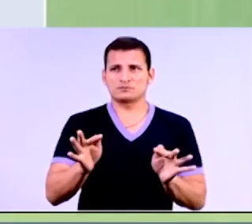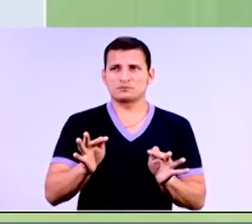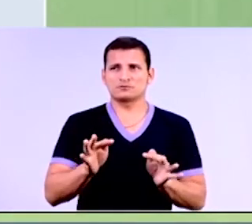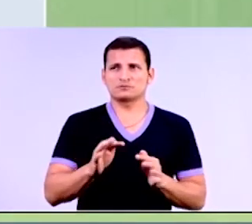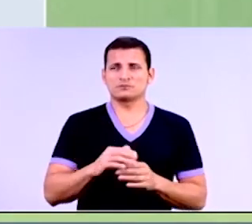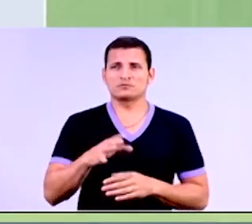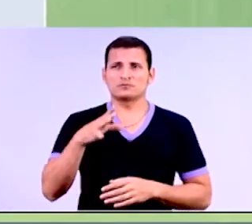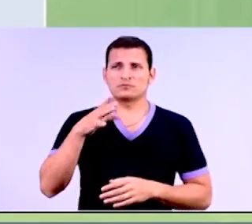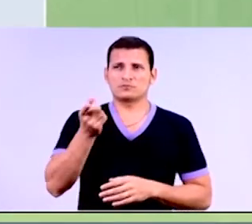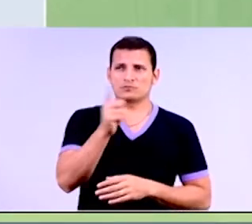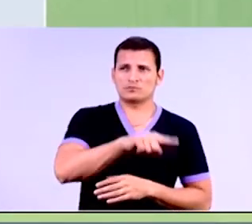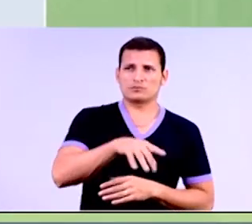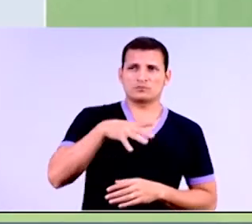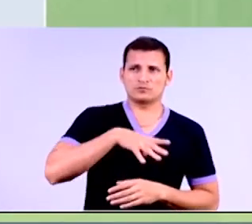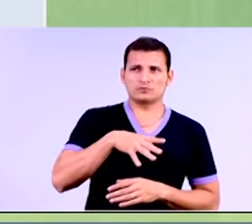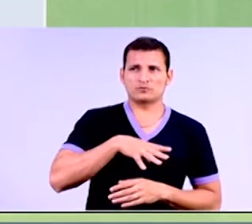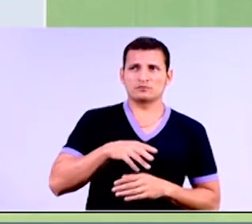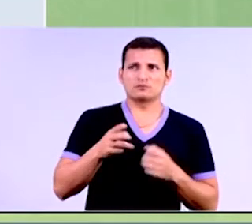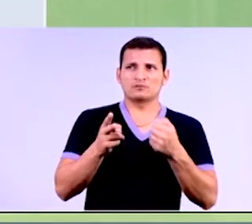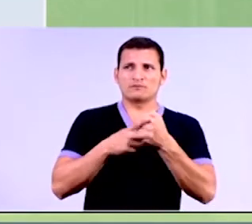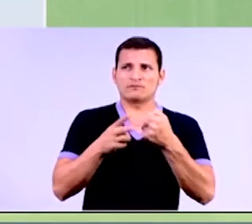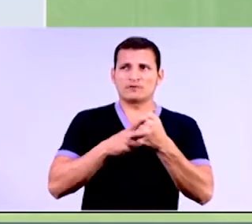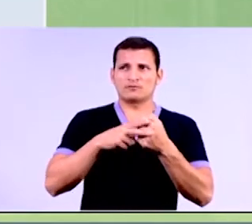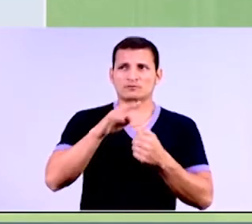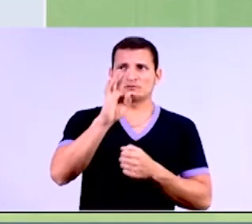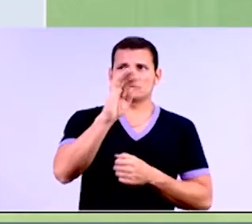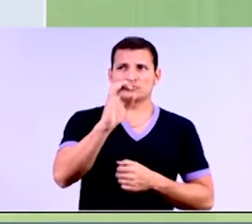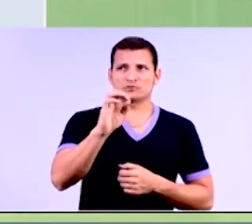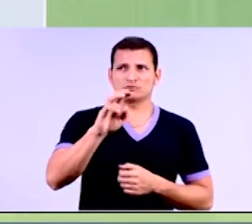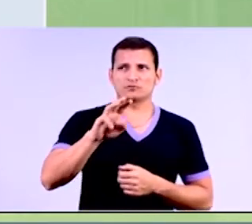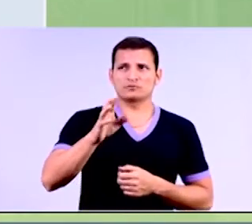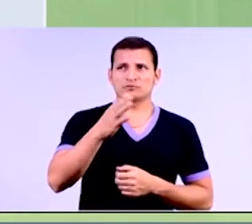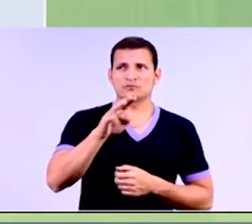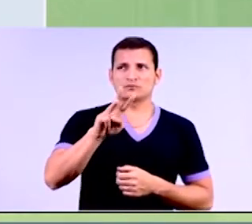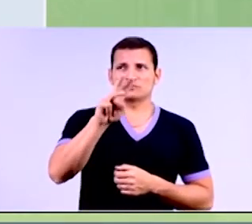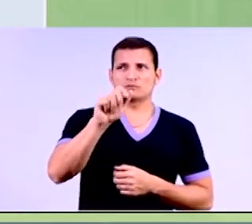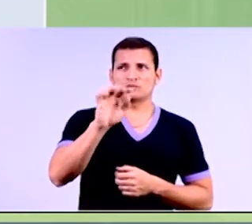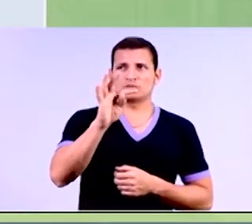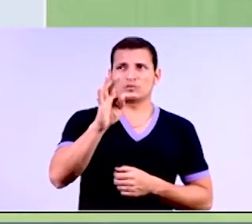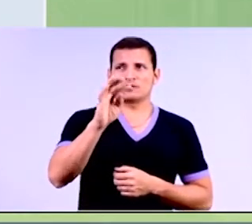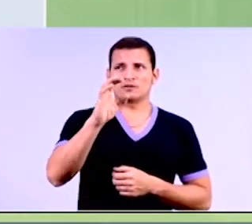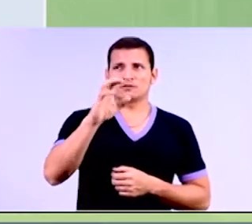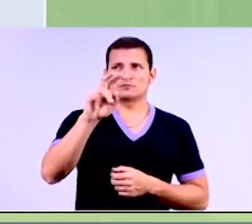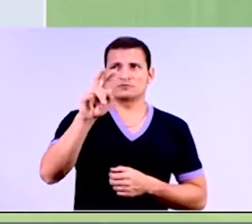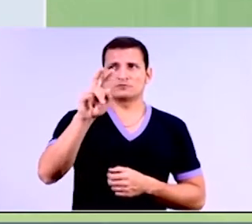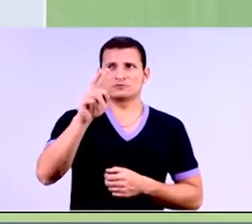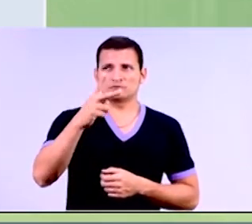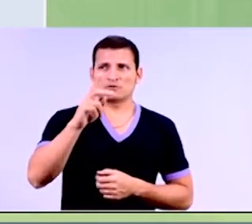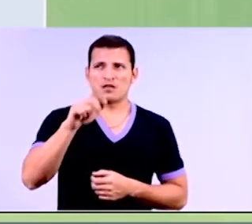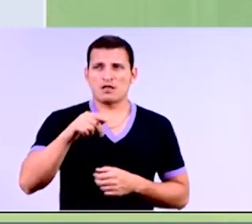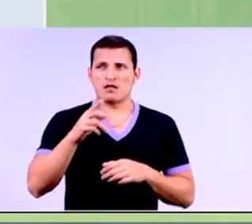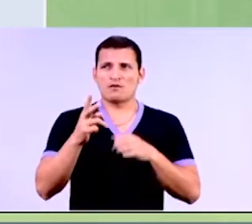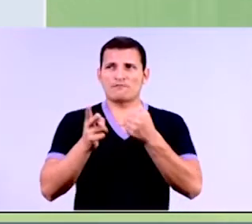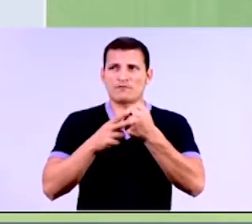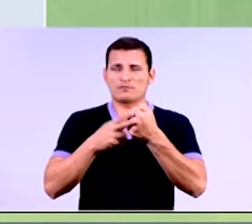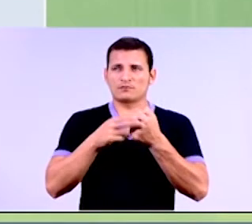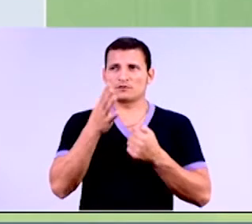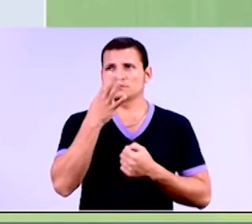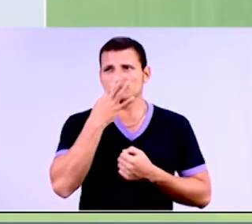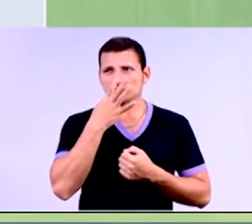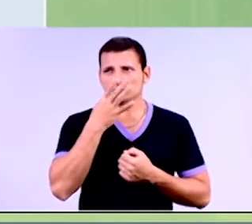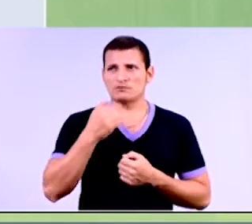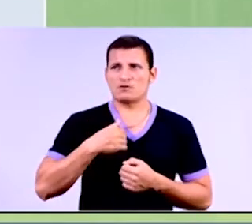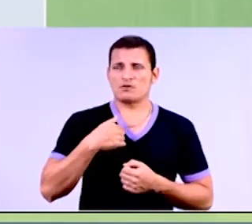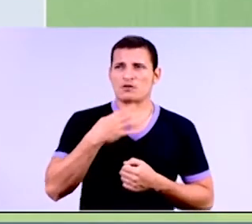no português. O verbo to watch, o verbo assistir. I watch, eu assisto, you watch, você